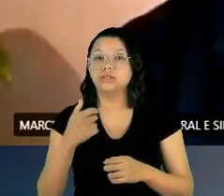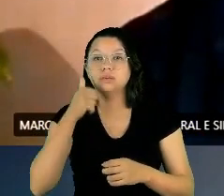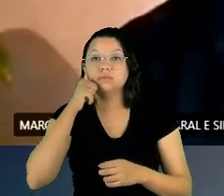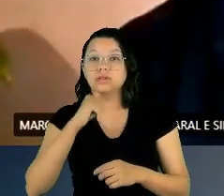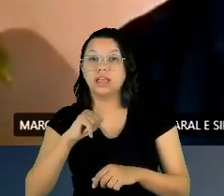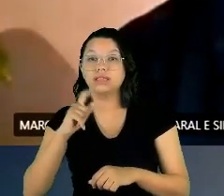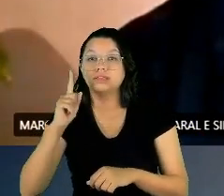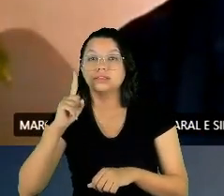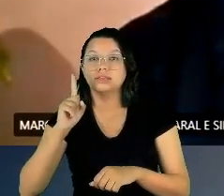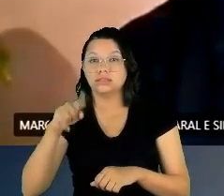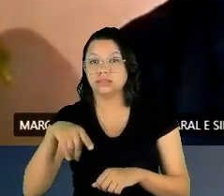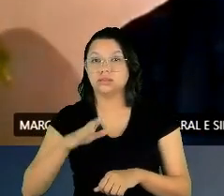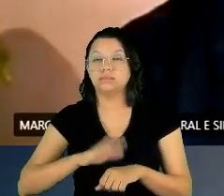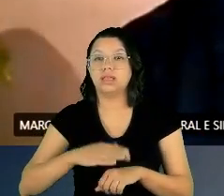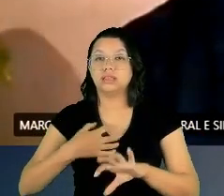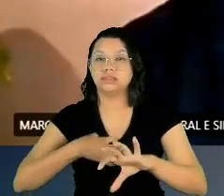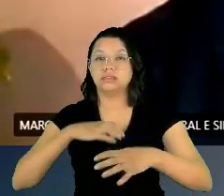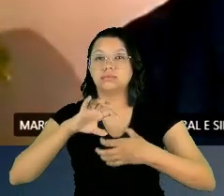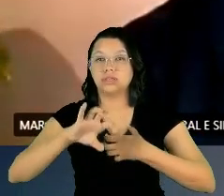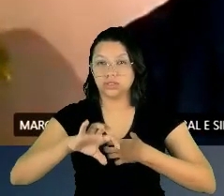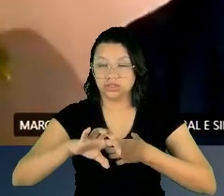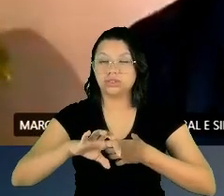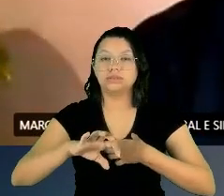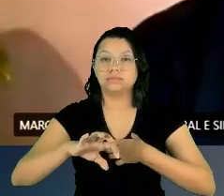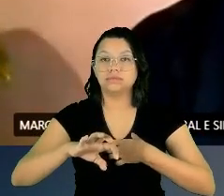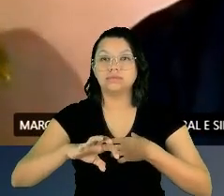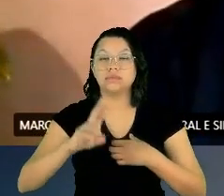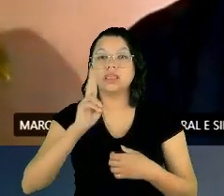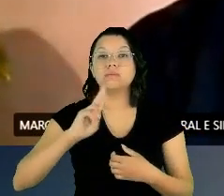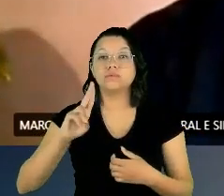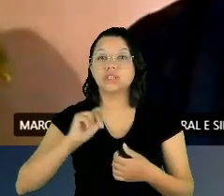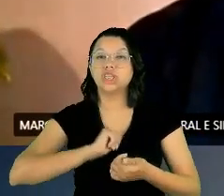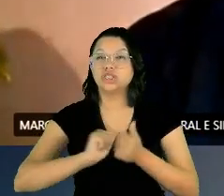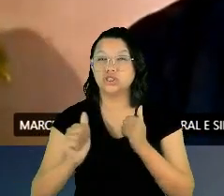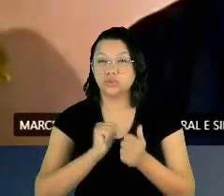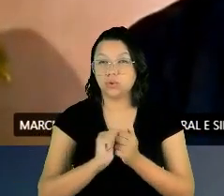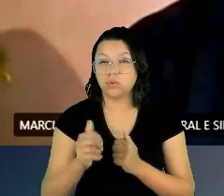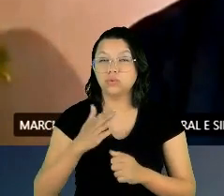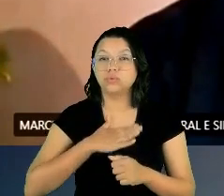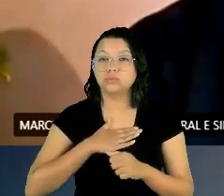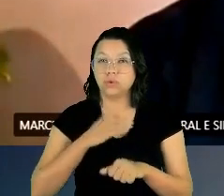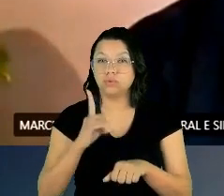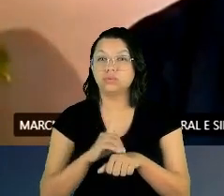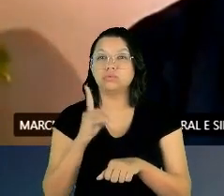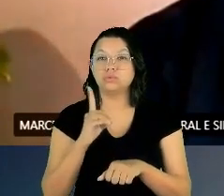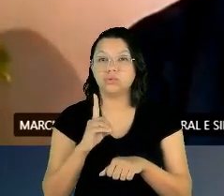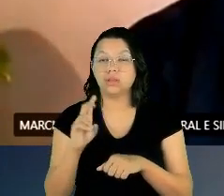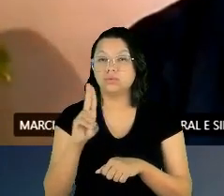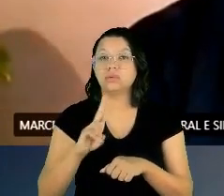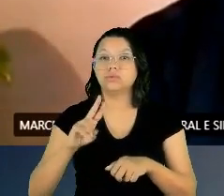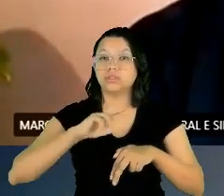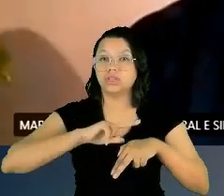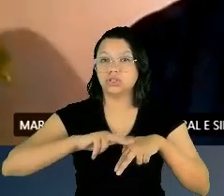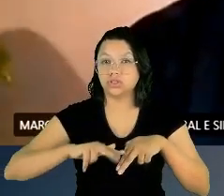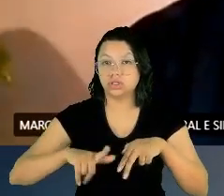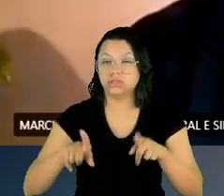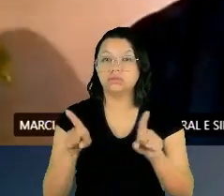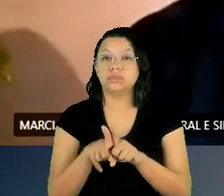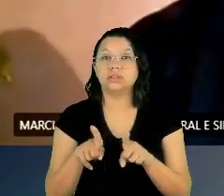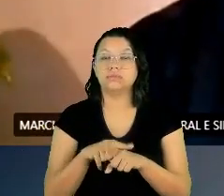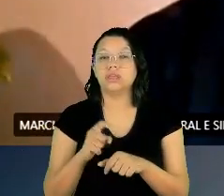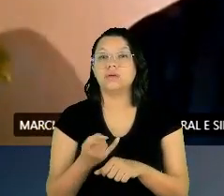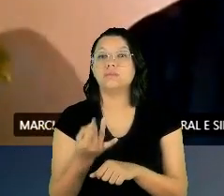mulheres tendem a ser mais empáticas. Na minha tese de doutorado, eu usei o Ultimatum Game e eu olhei 2 dados. Além de gênero,